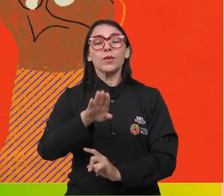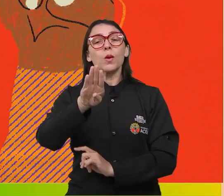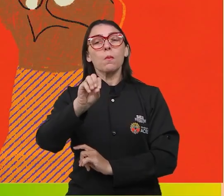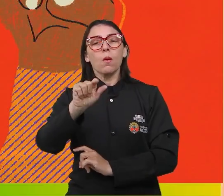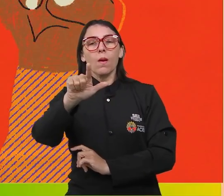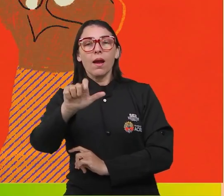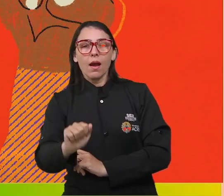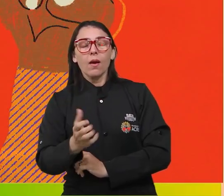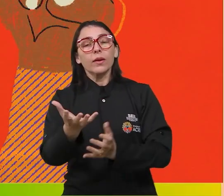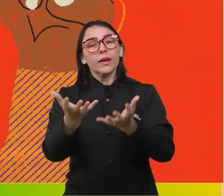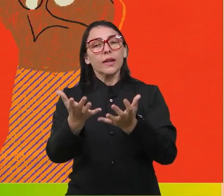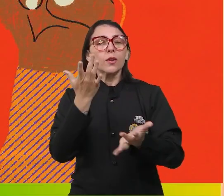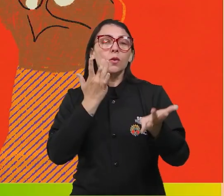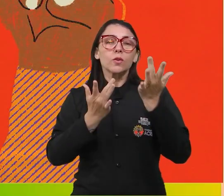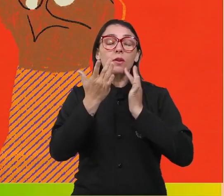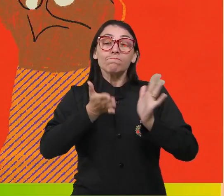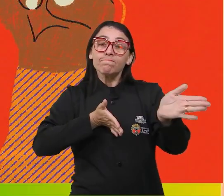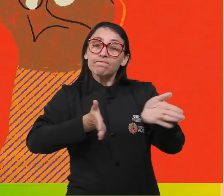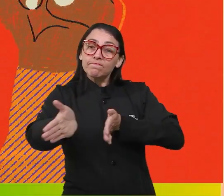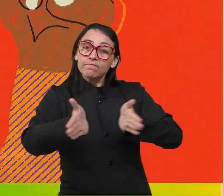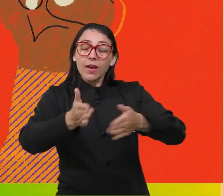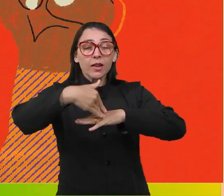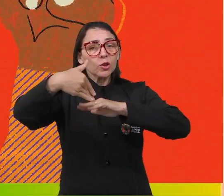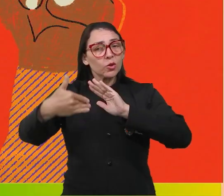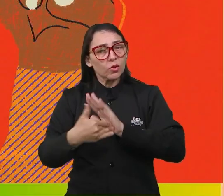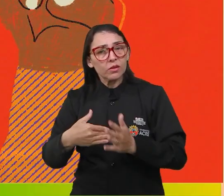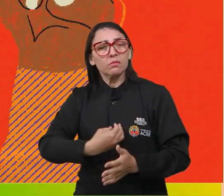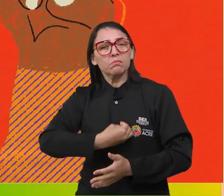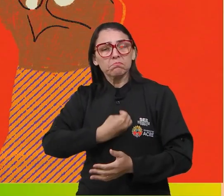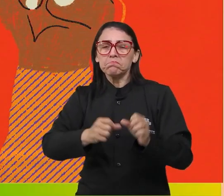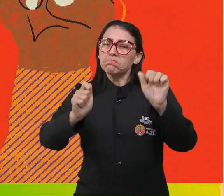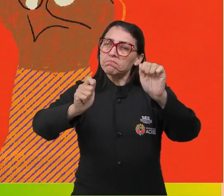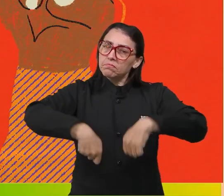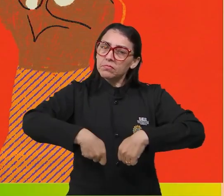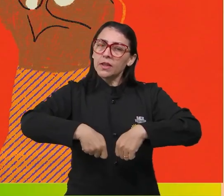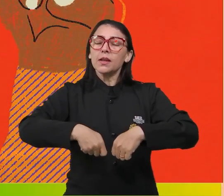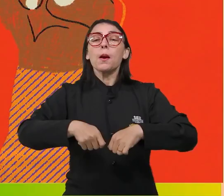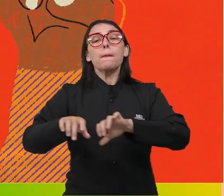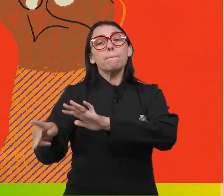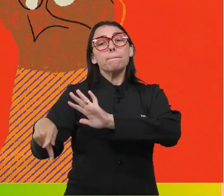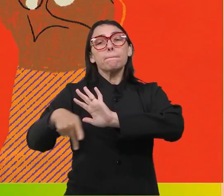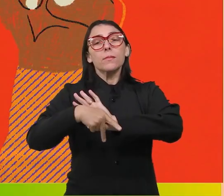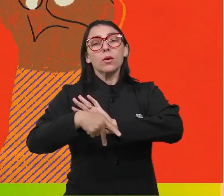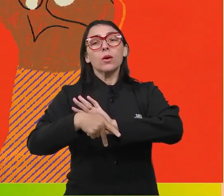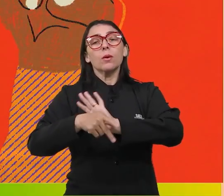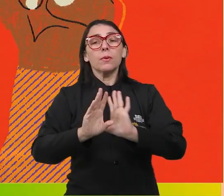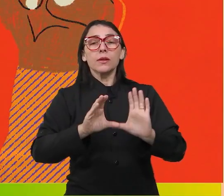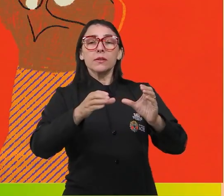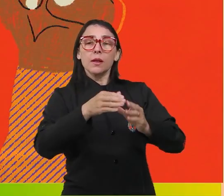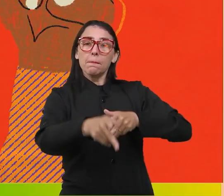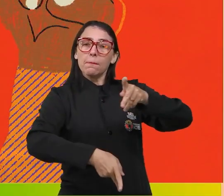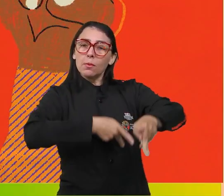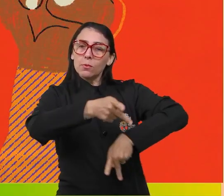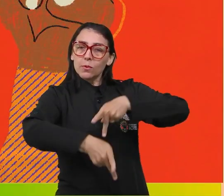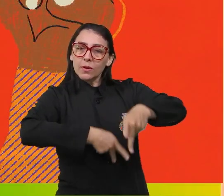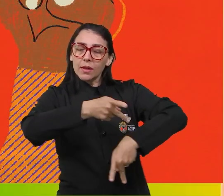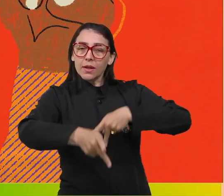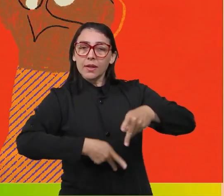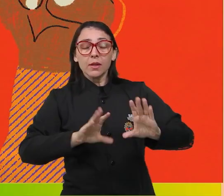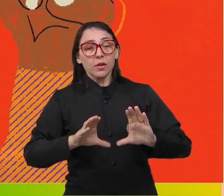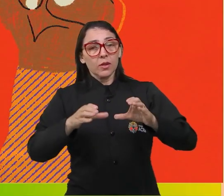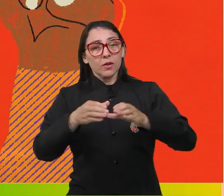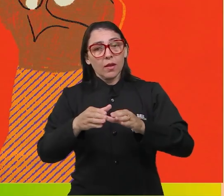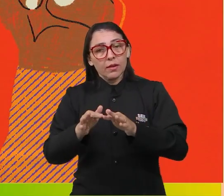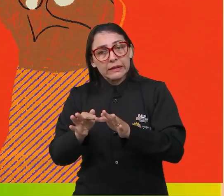Boal queria um teatro acessível a todos, especialmente as classes populares, as